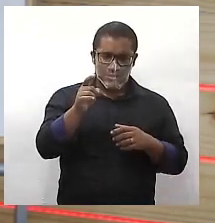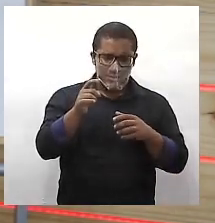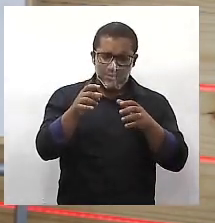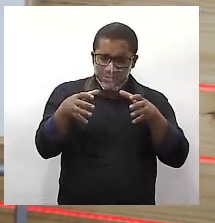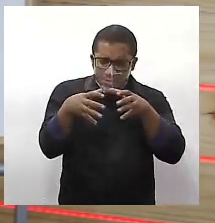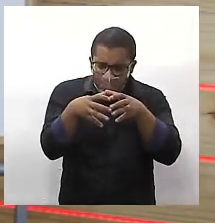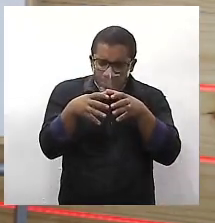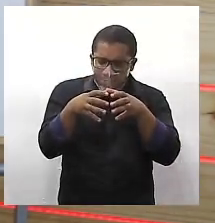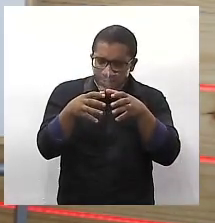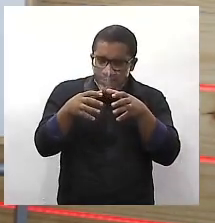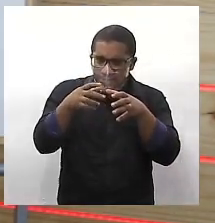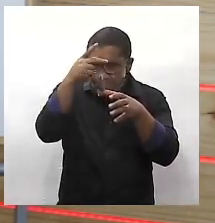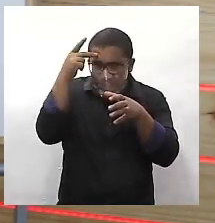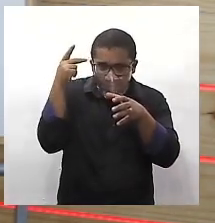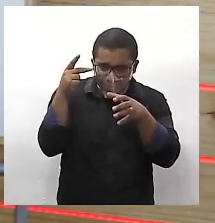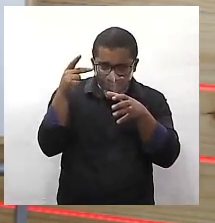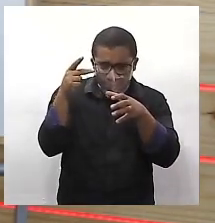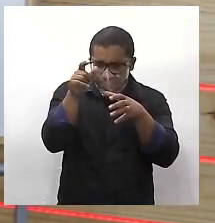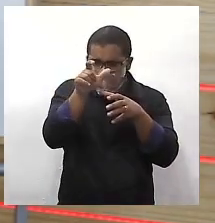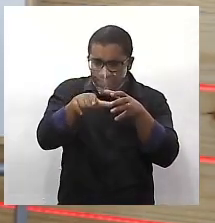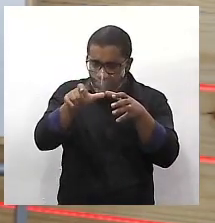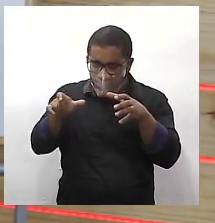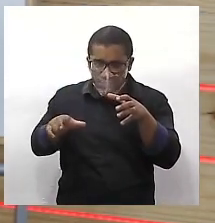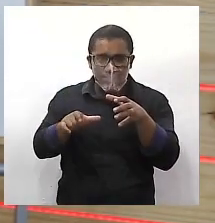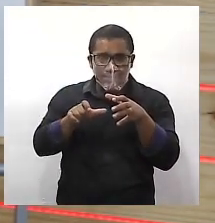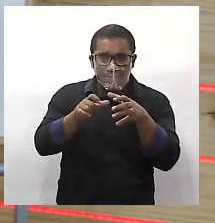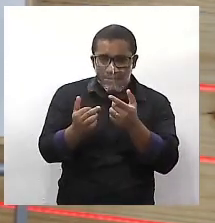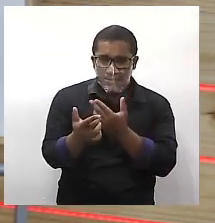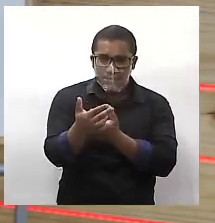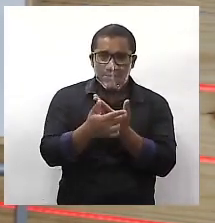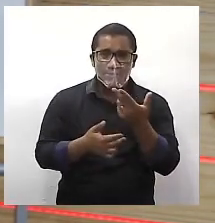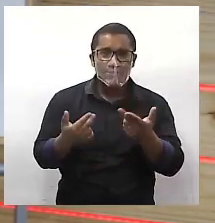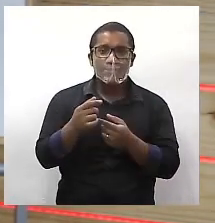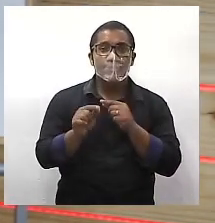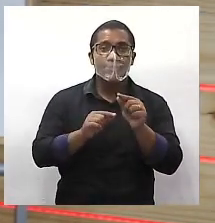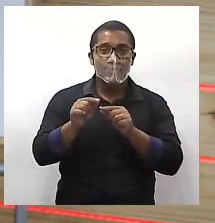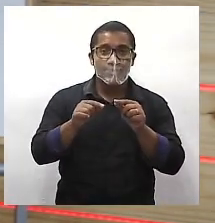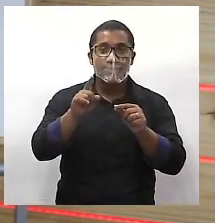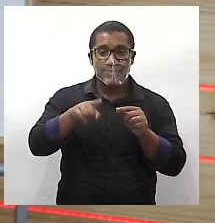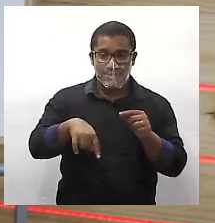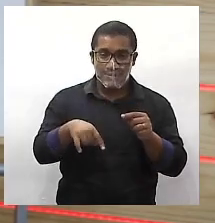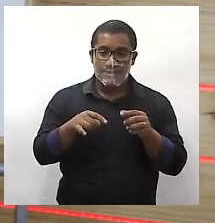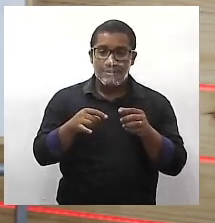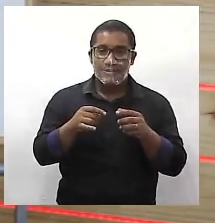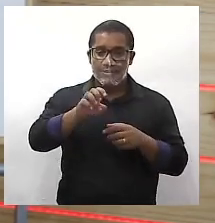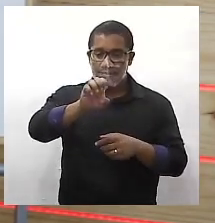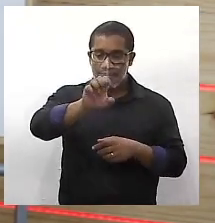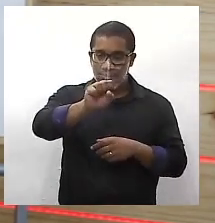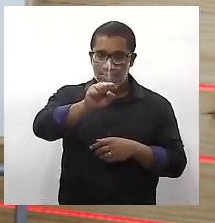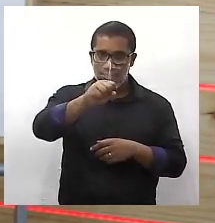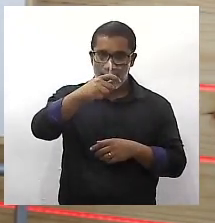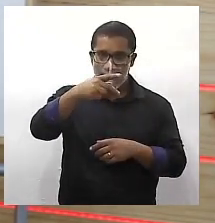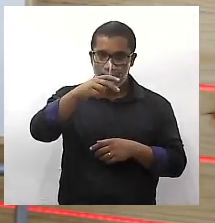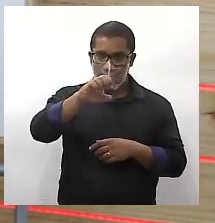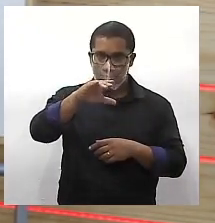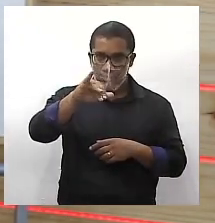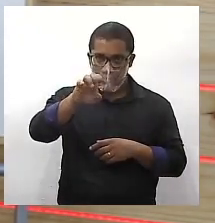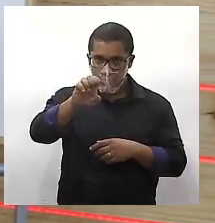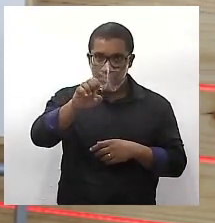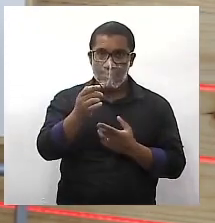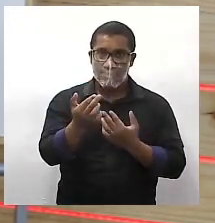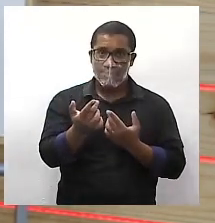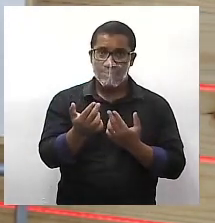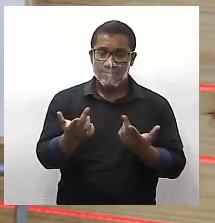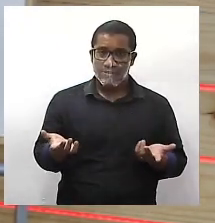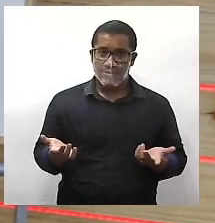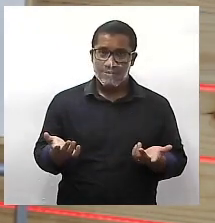indivíduos iguais? Monstrinho, o conjunto de indivíduos iguais é o conjunto de indivíduos da mesma espécie. É o conjunto de indivíduos